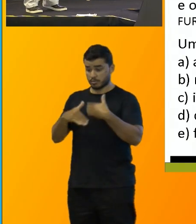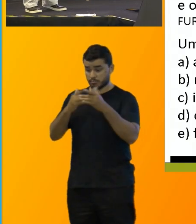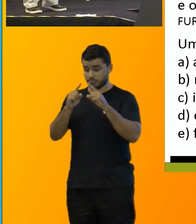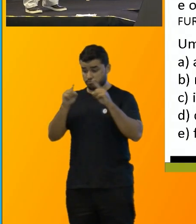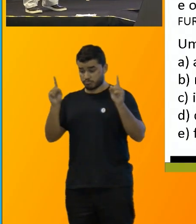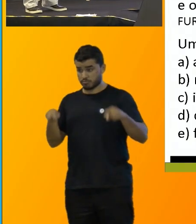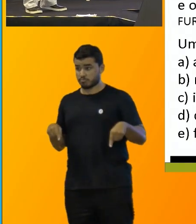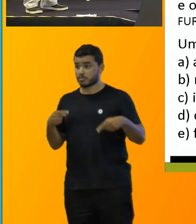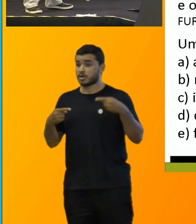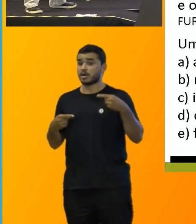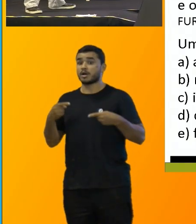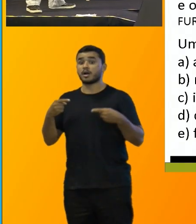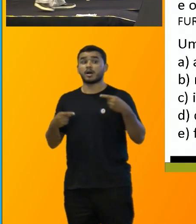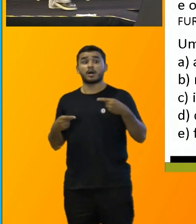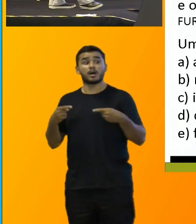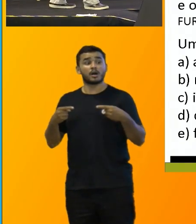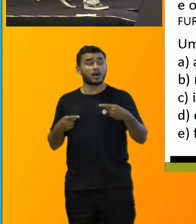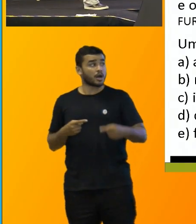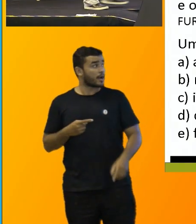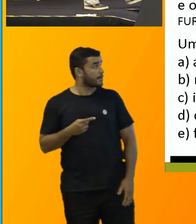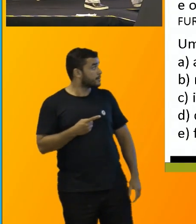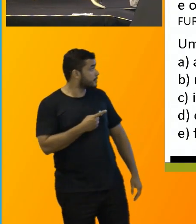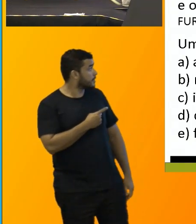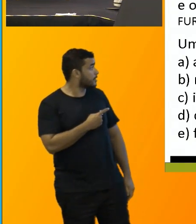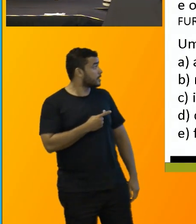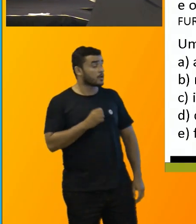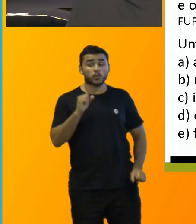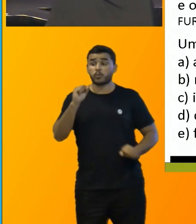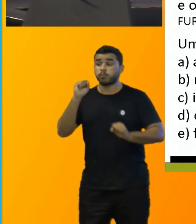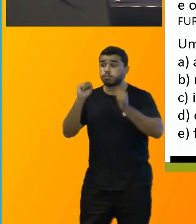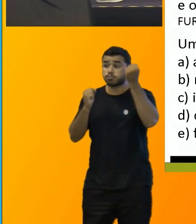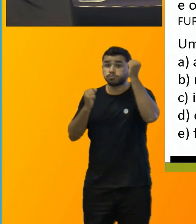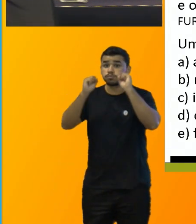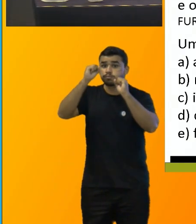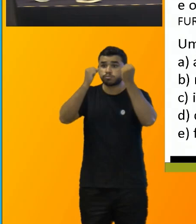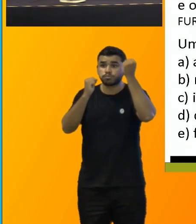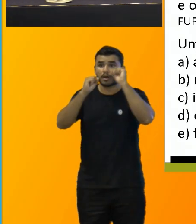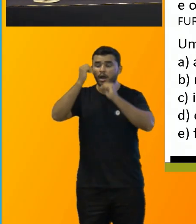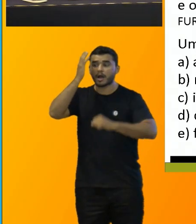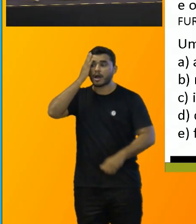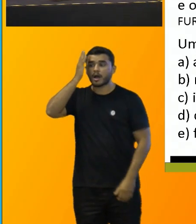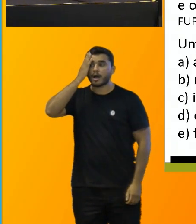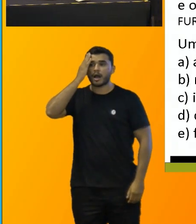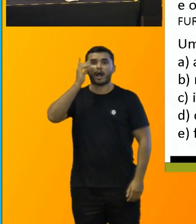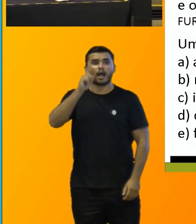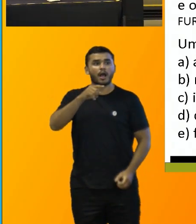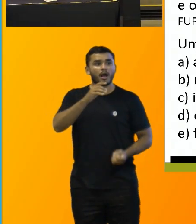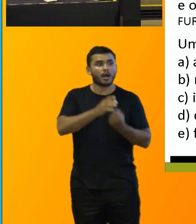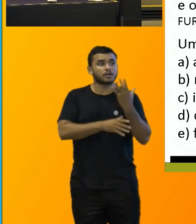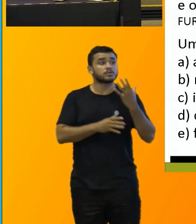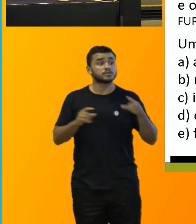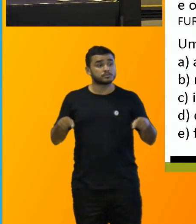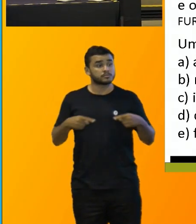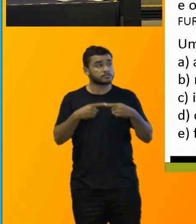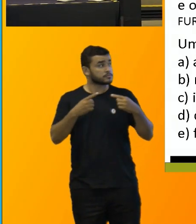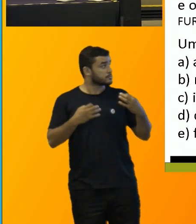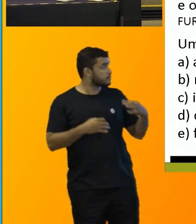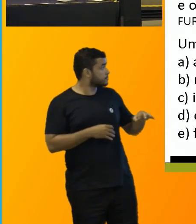quê? Entendeu? Porque saber de conceito vai te dar a resposta. Qual o gabarito?